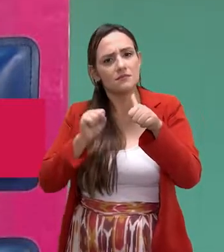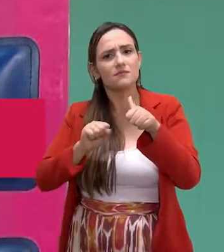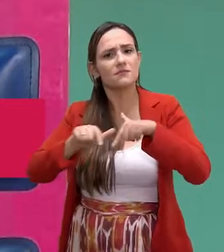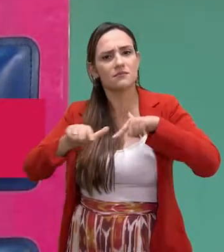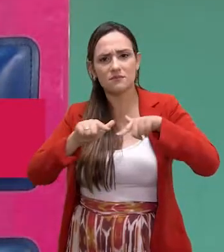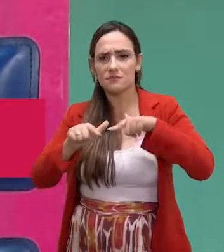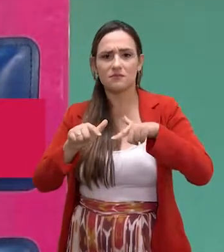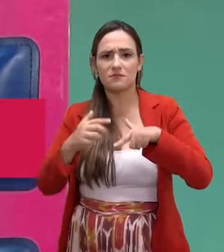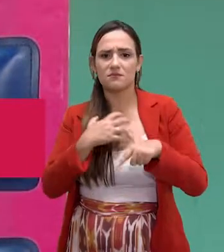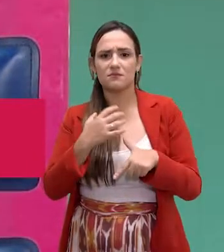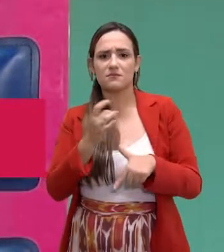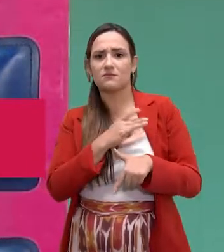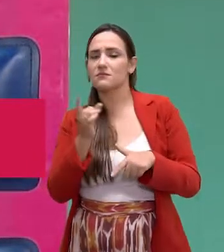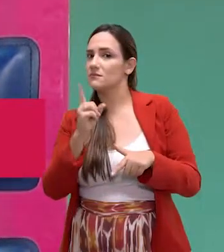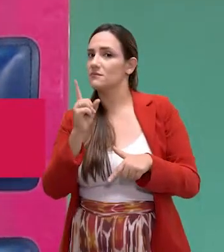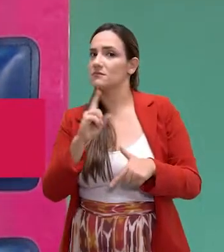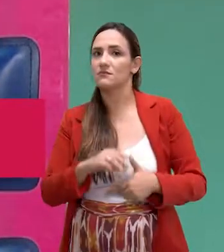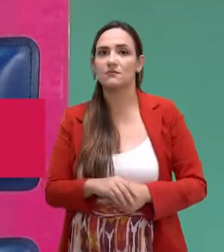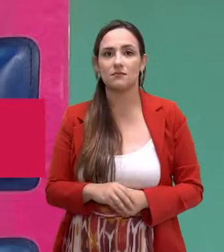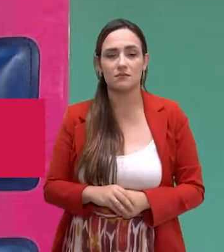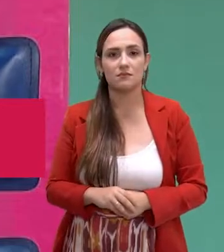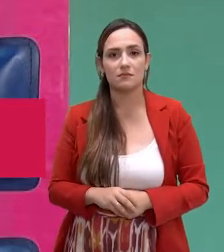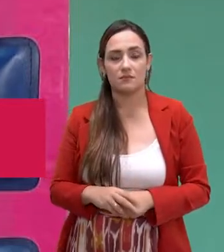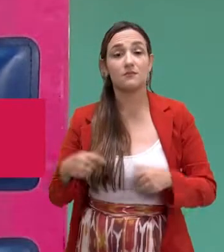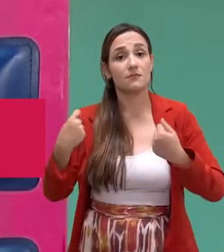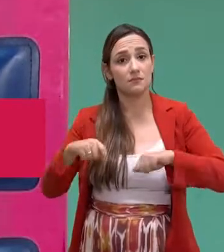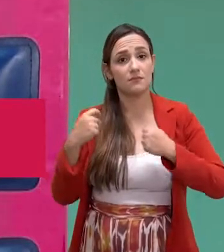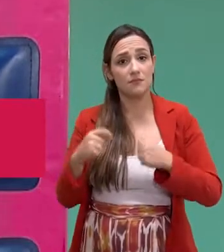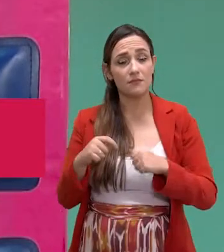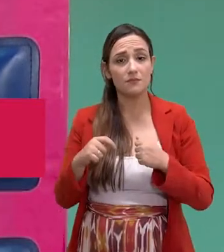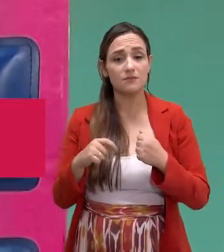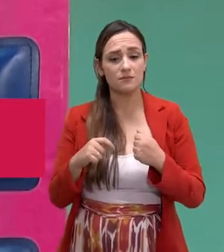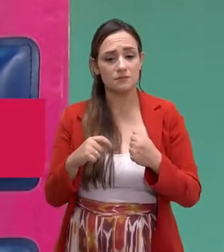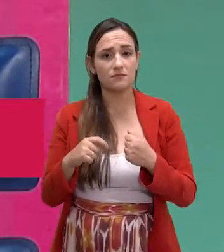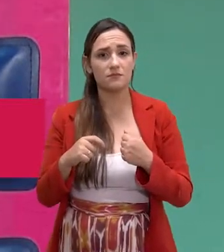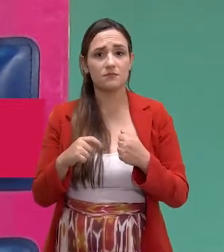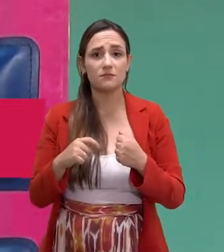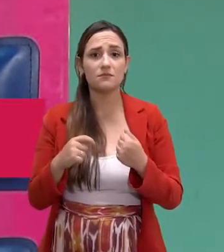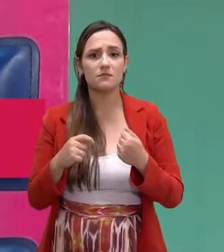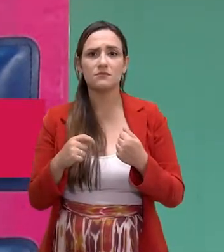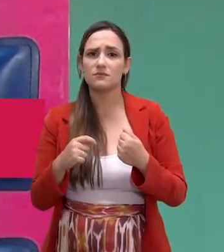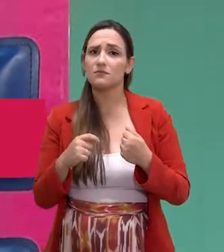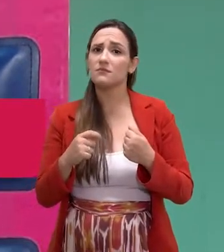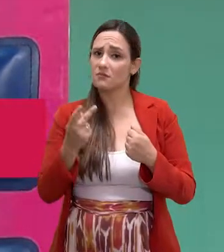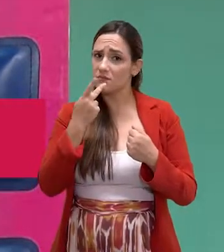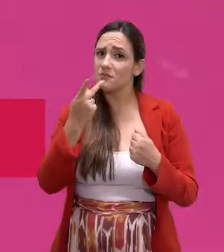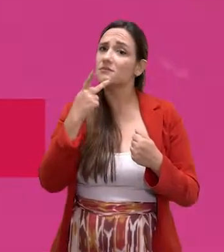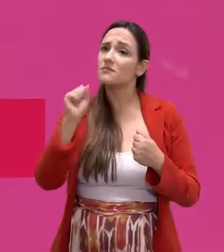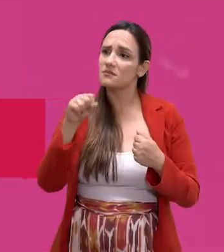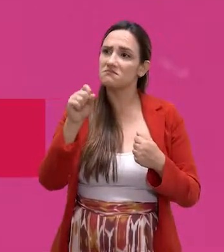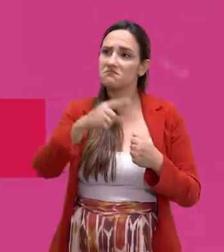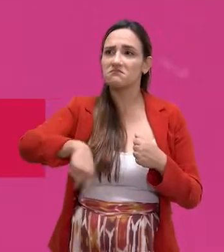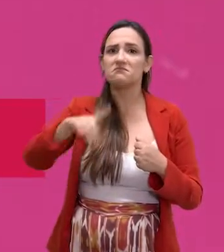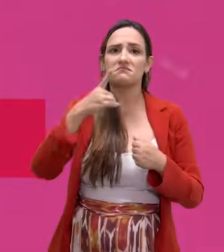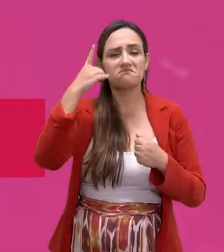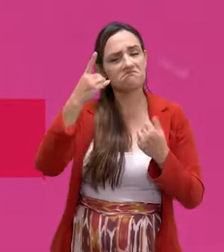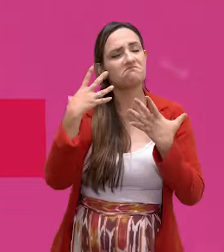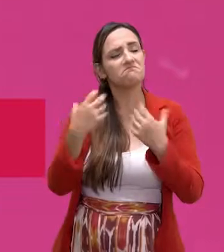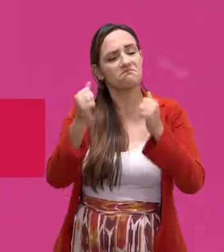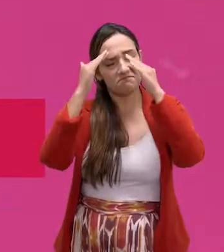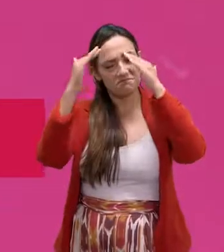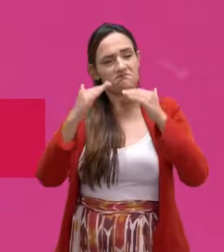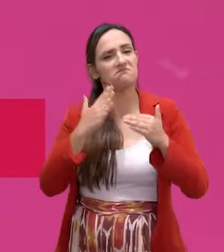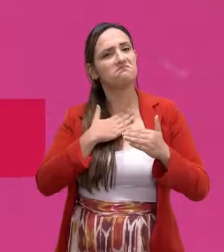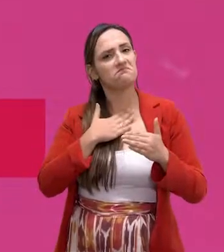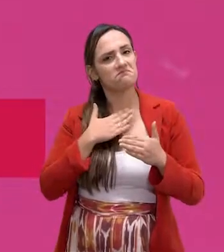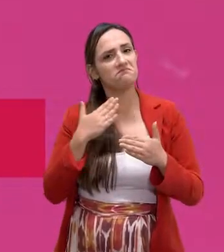nenhuma resistência e de reconhecimento do respeito de todos os deputados daquela casa. Bom, e eu tenho assim uma